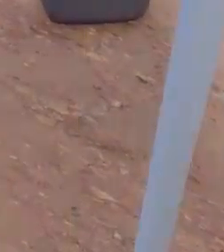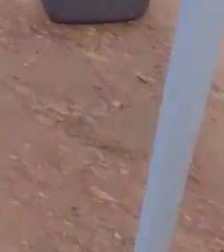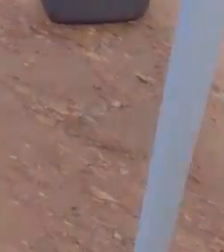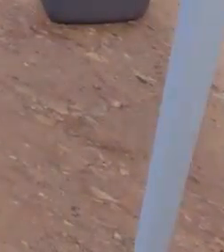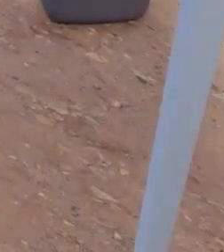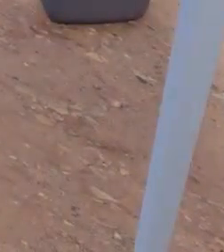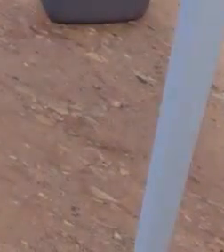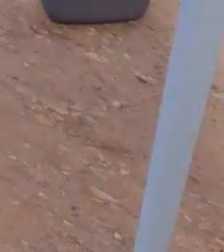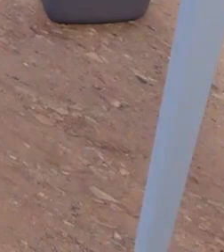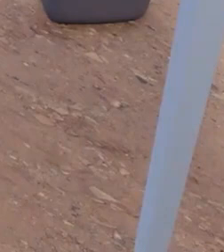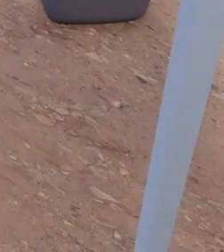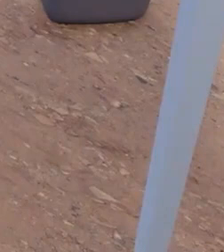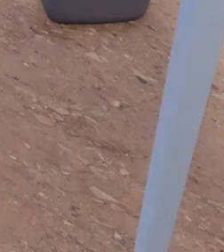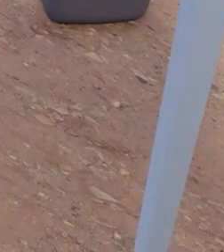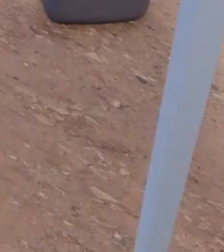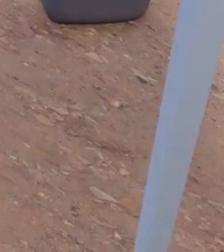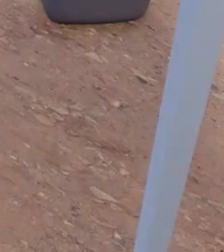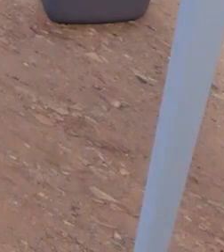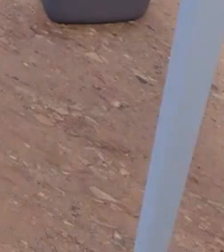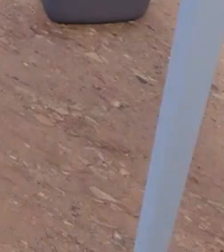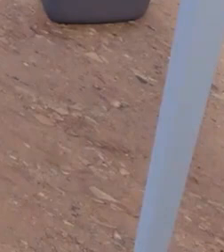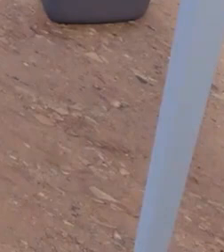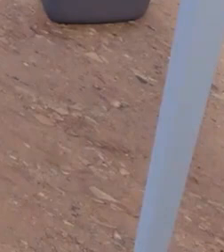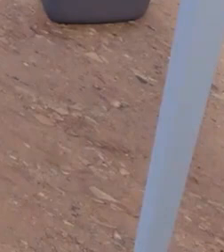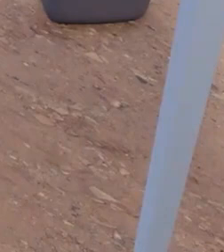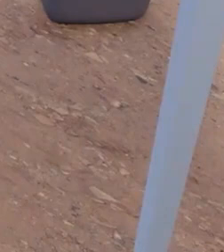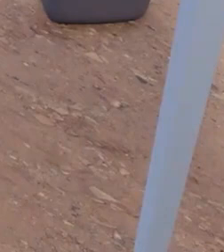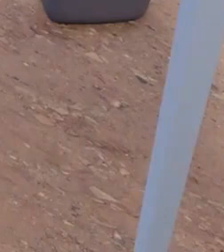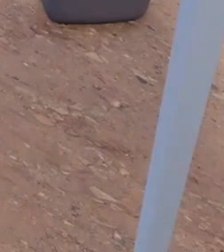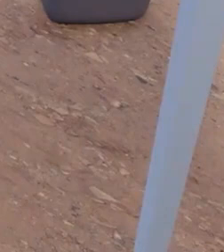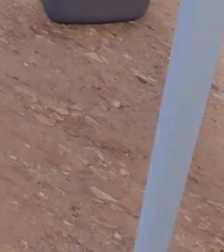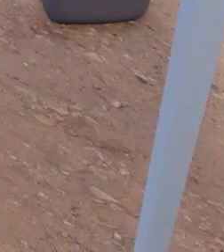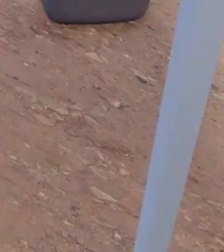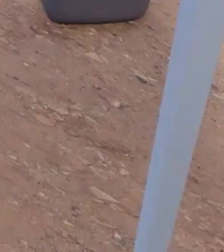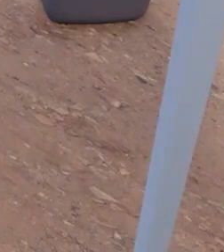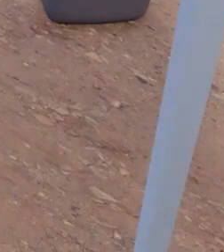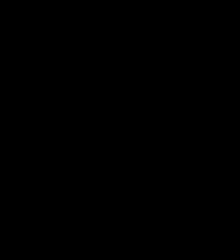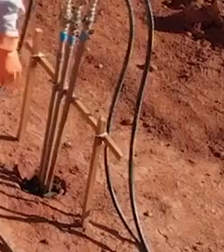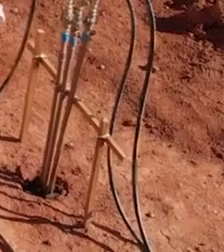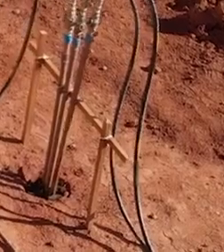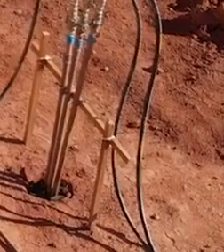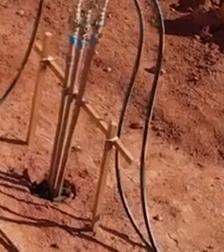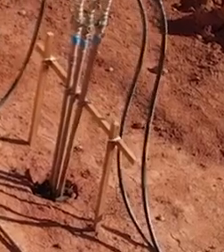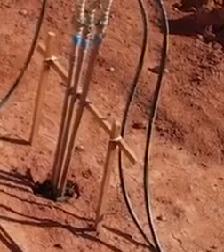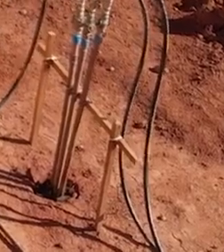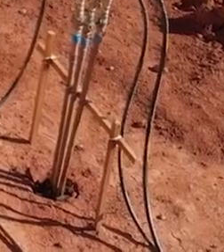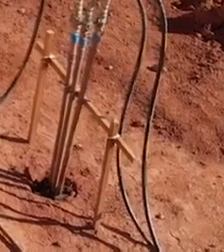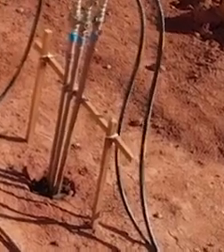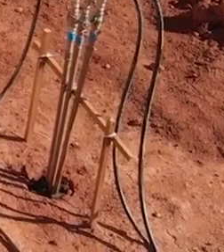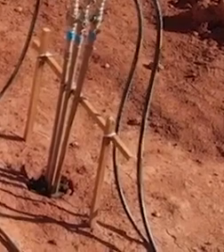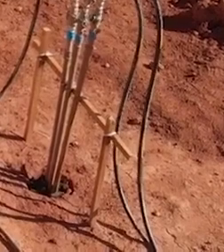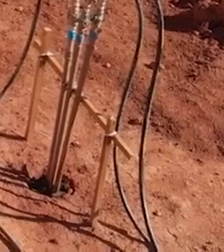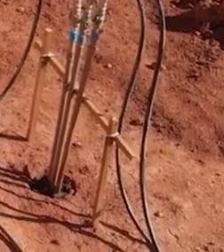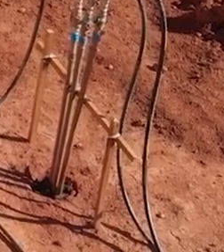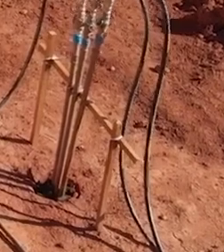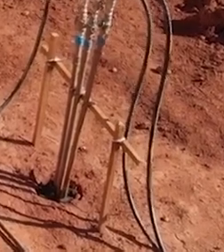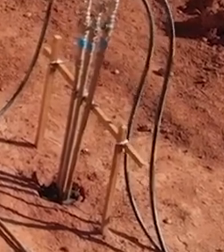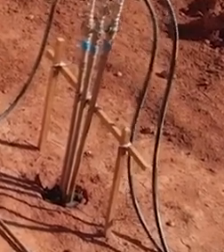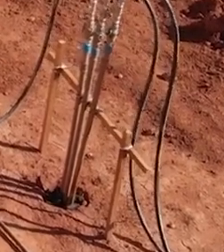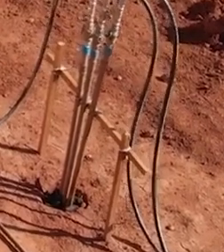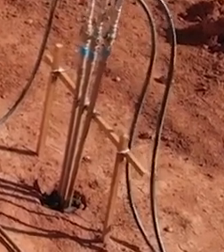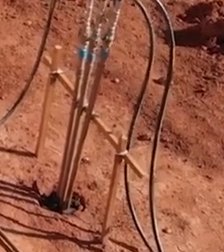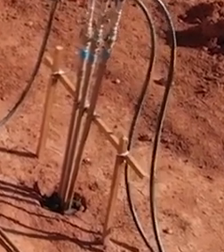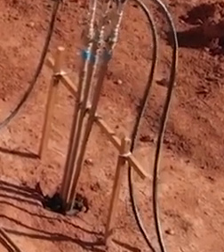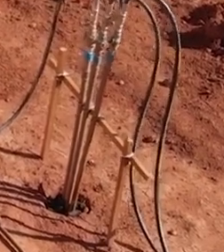bombeamento. A homogeneização também deve ser precisa, não havendo excesso, pois pode inibir